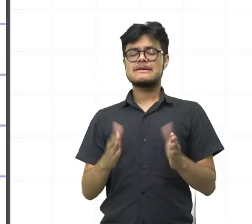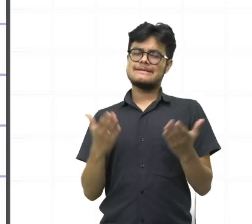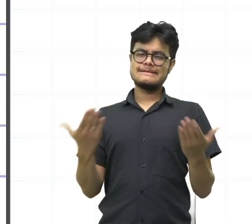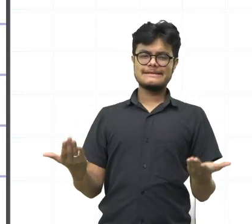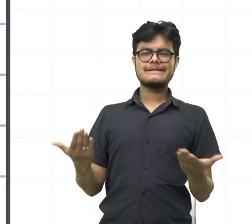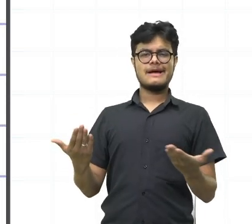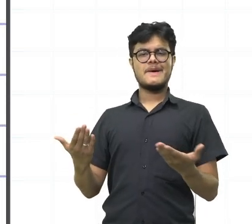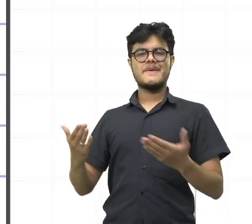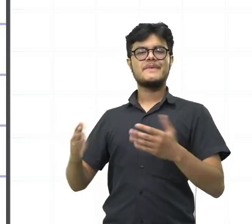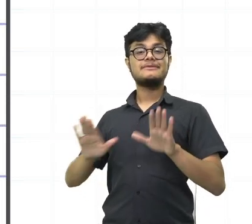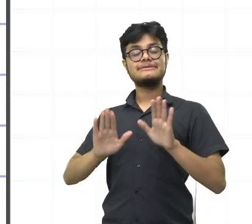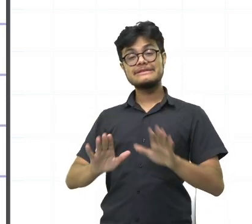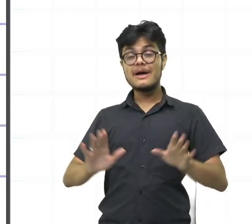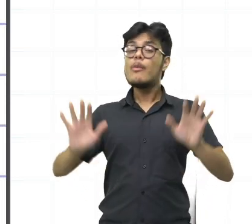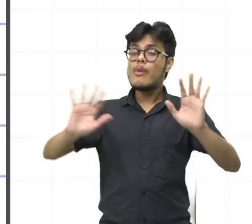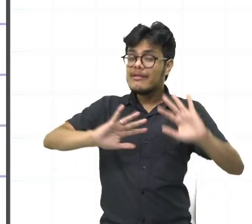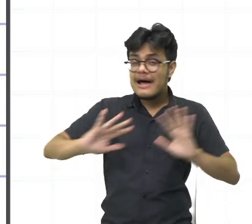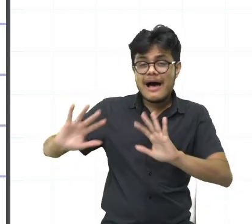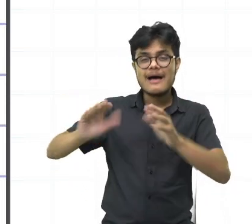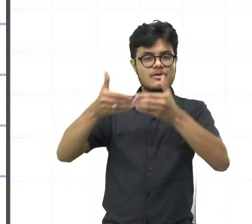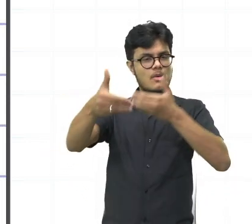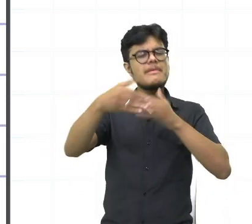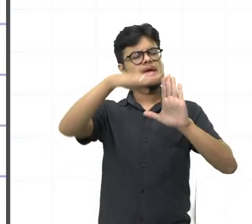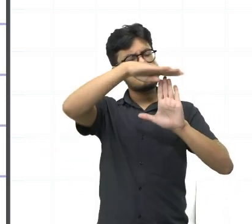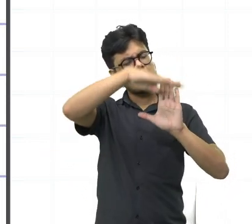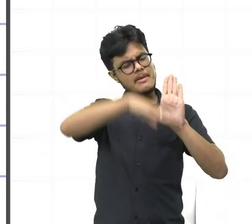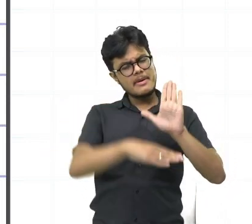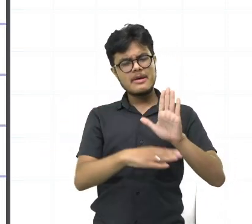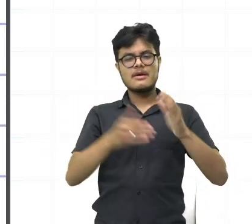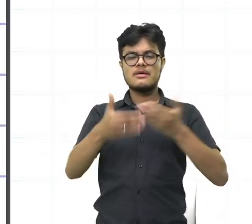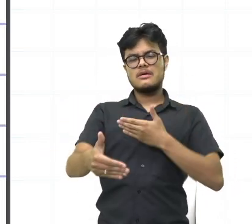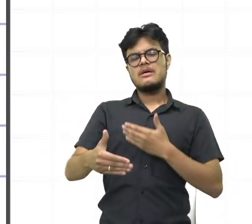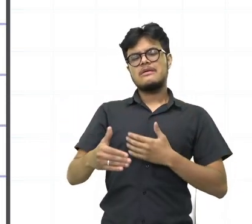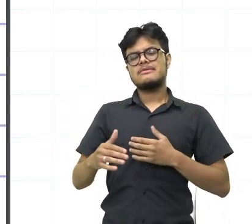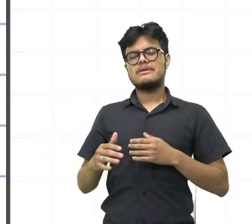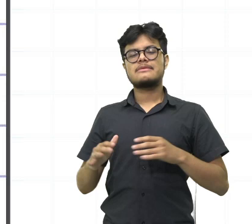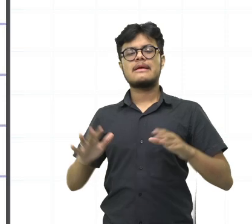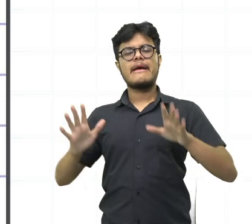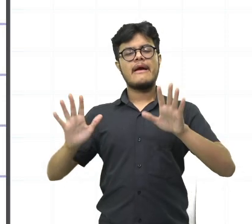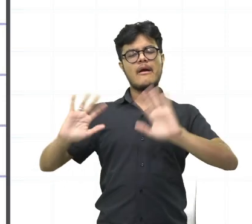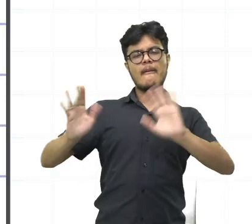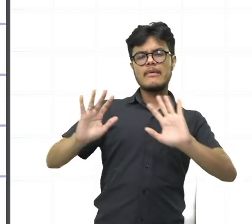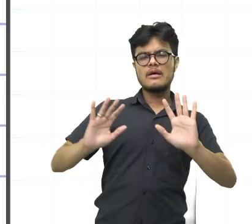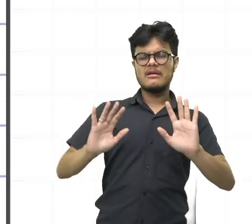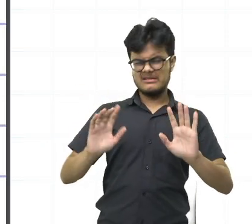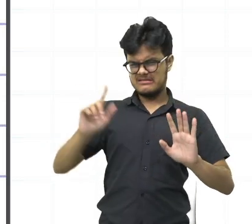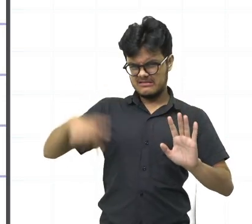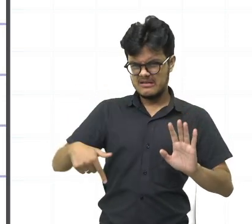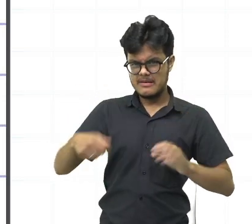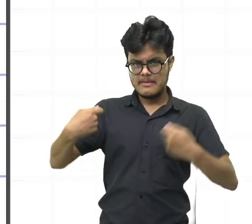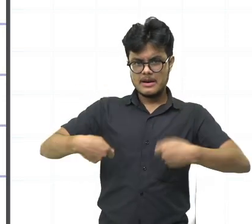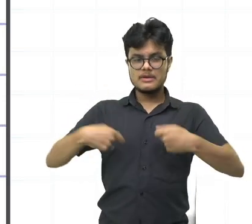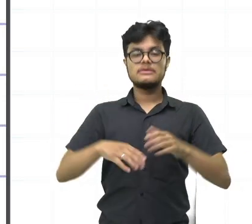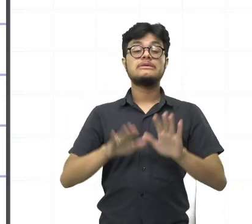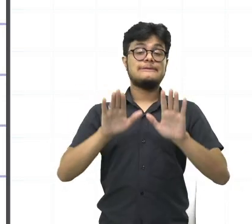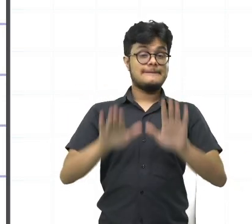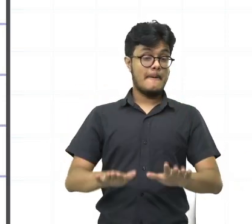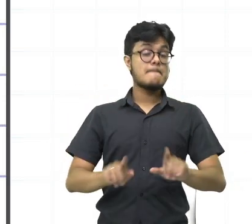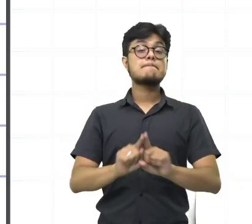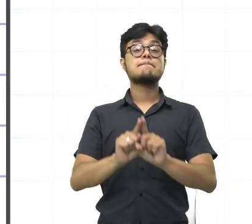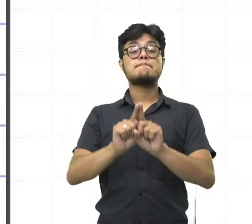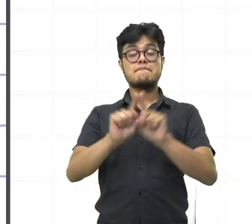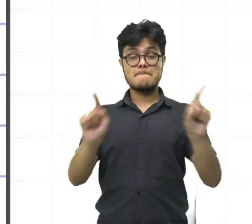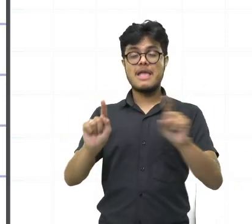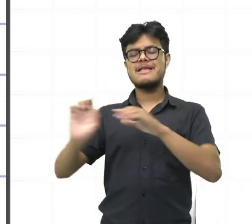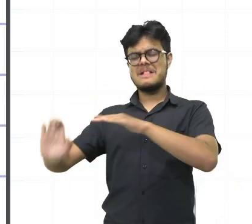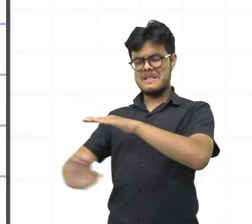Olá, né? Ela vai fazer aí olá, né? Ela tinha que começar com olá. Será que é obrigado? Não, olha só como é que ela escreveu. Querida